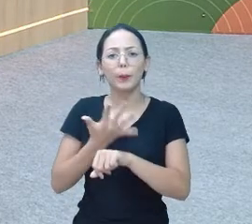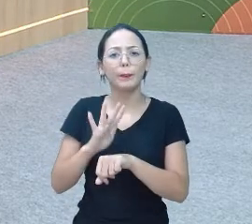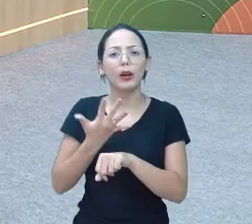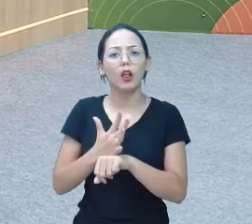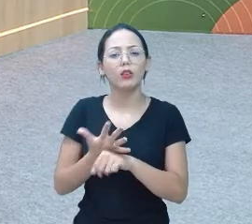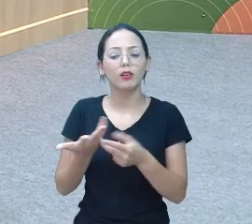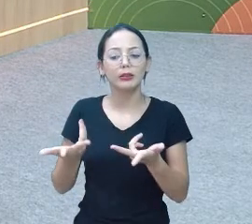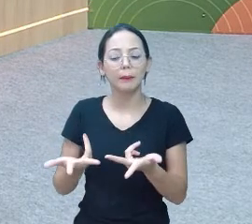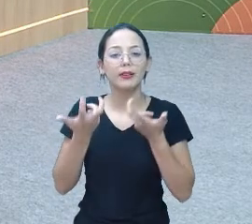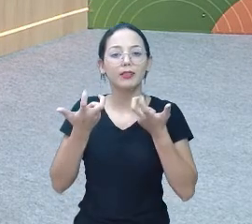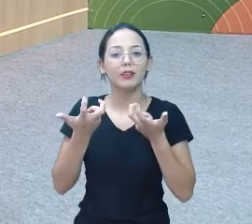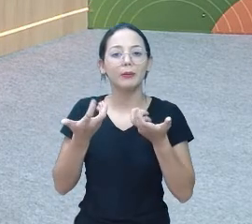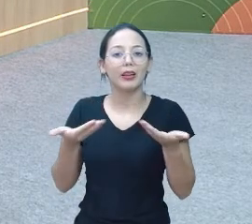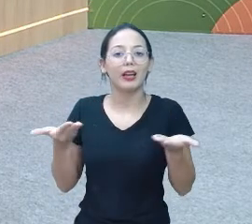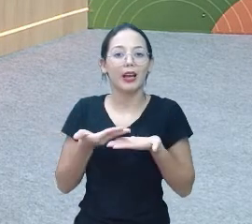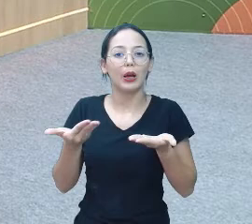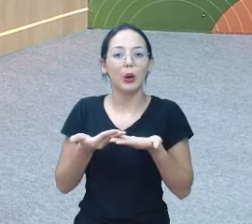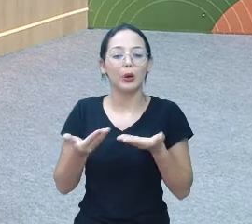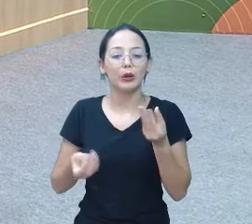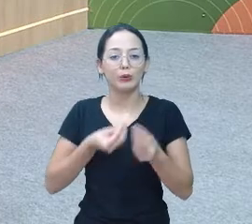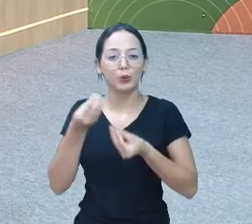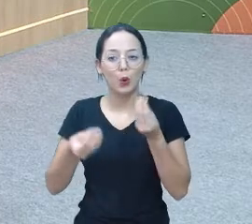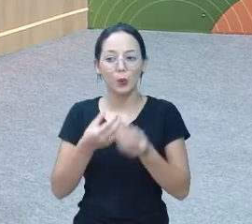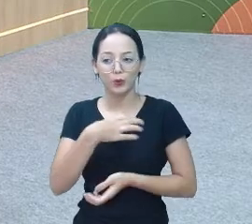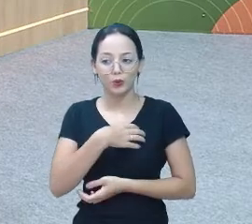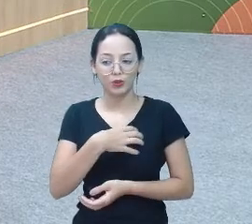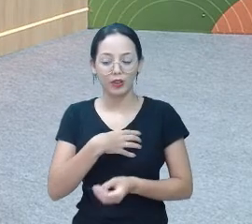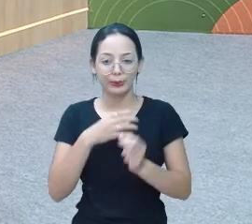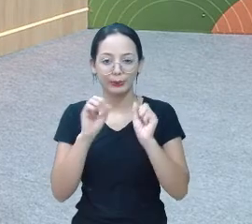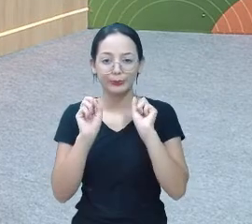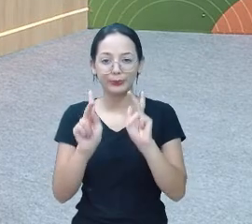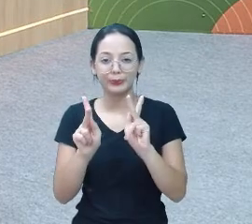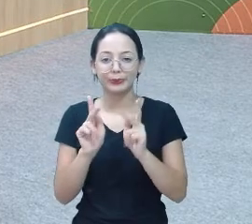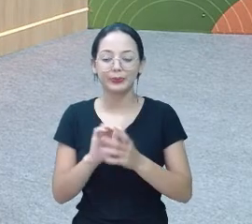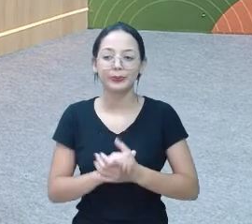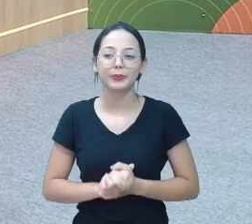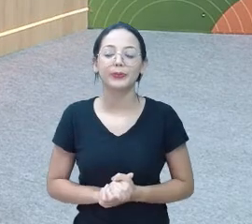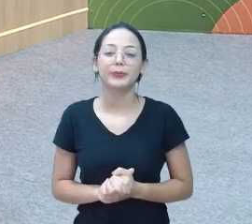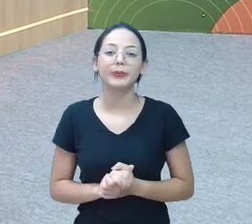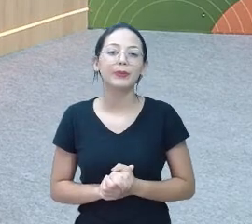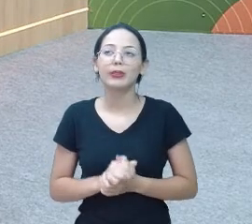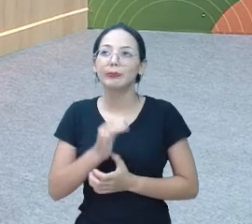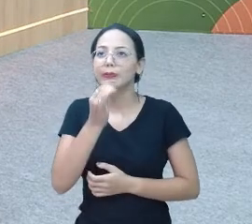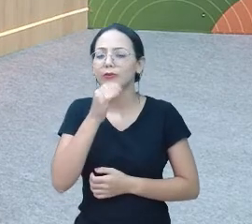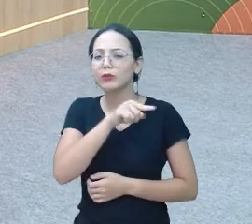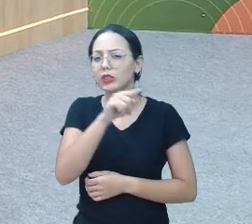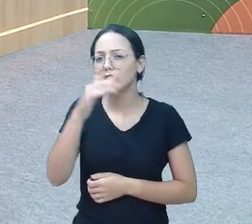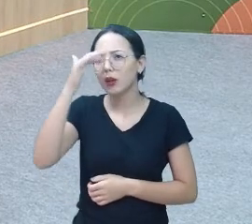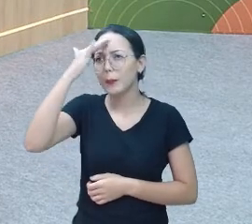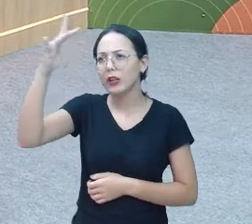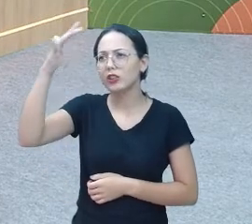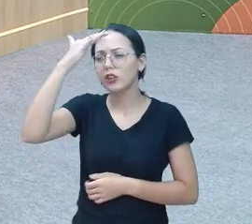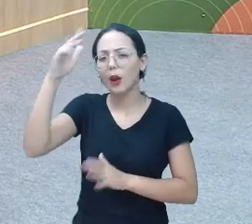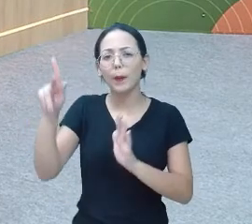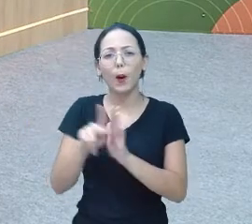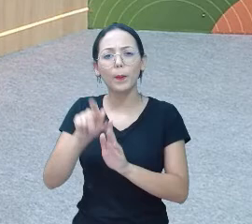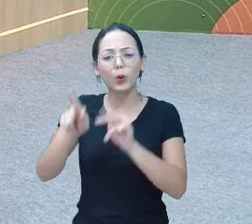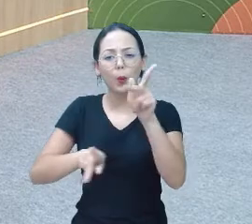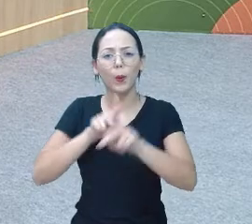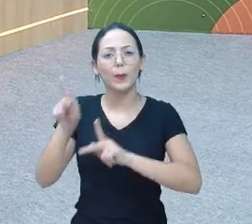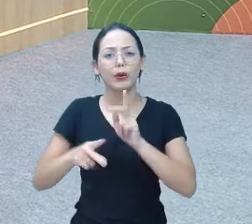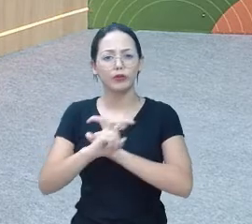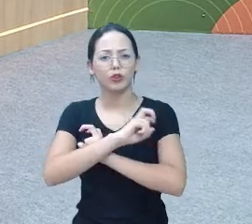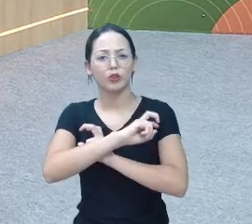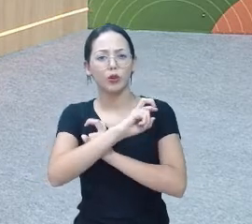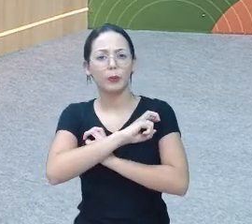vai observar um pouco dessa forma aqui, tá certo? Então, imagina lá os egípcios numa geometria muito mais